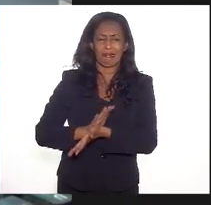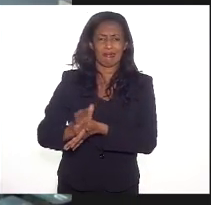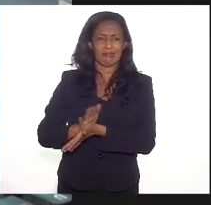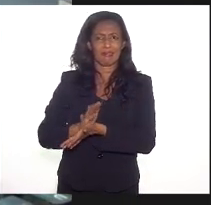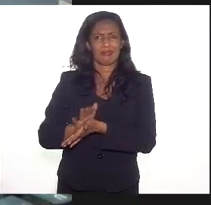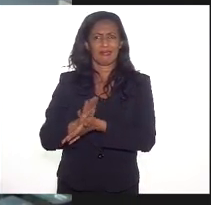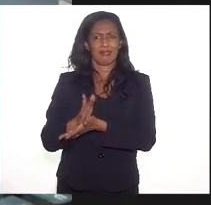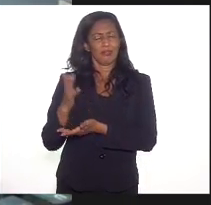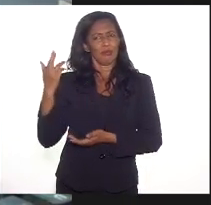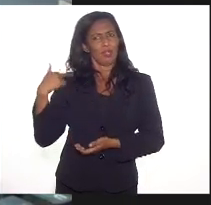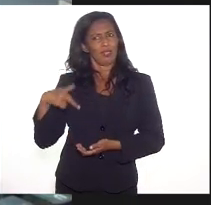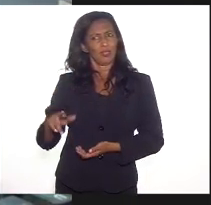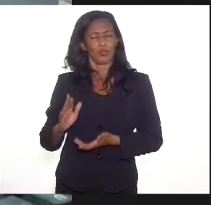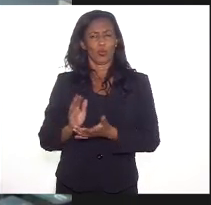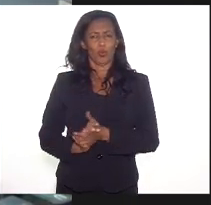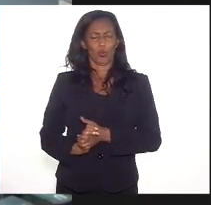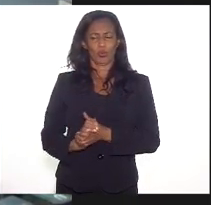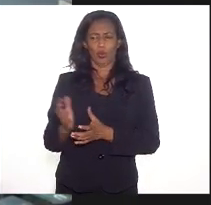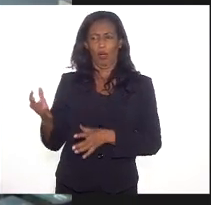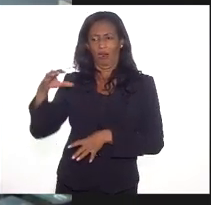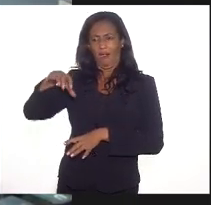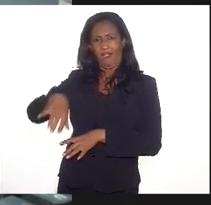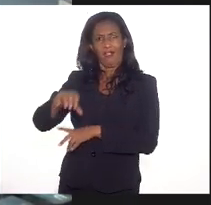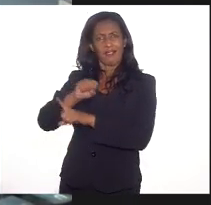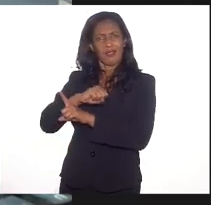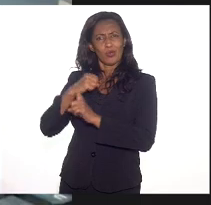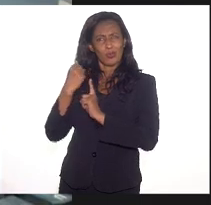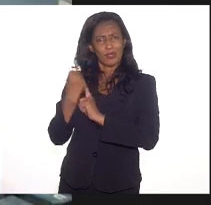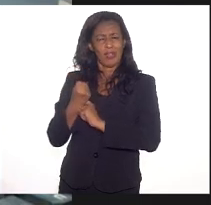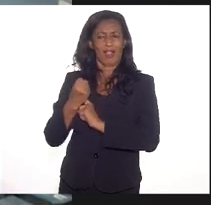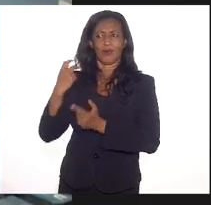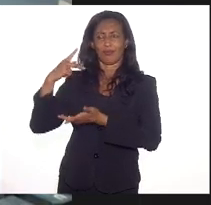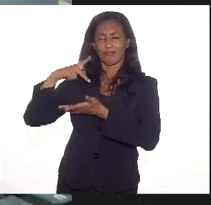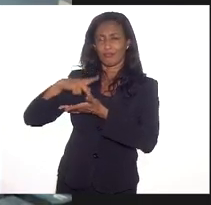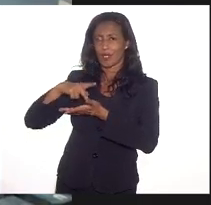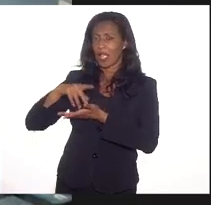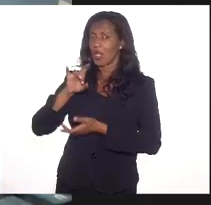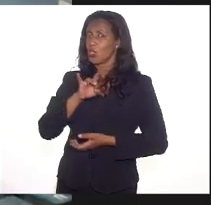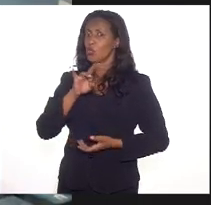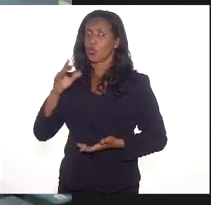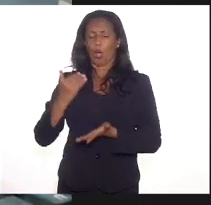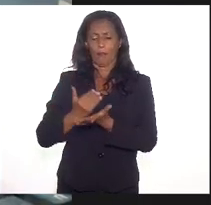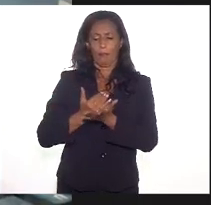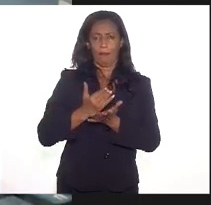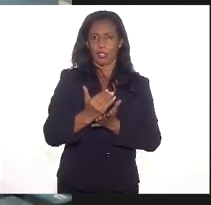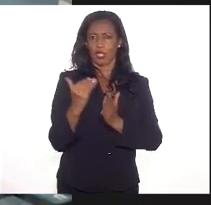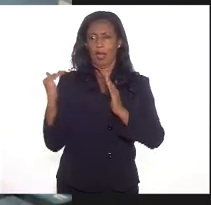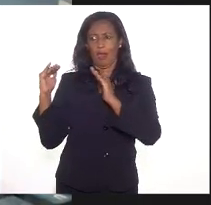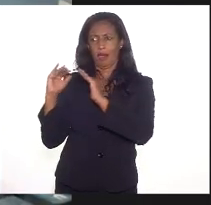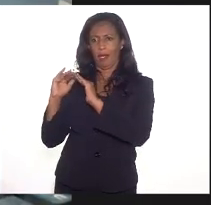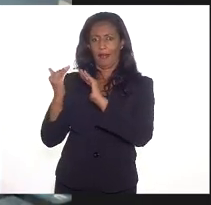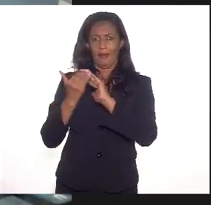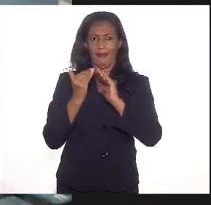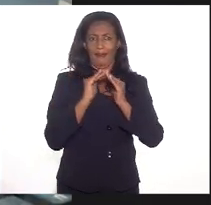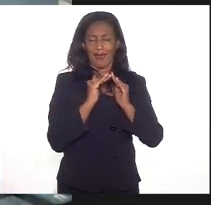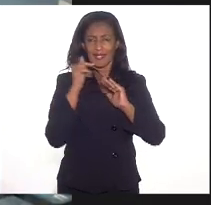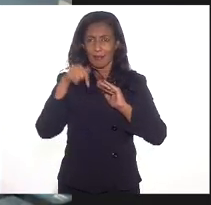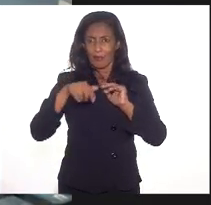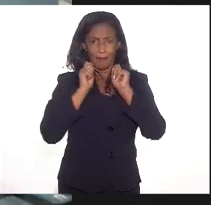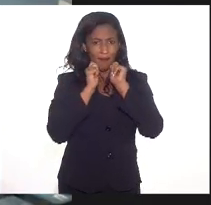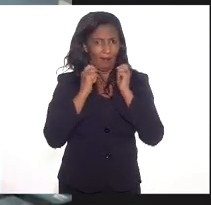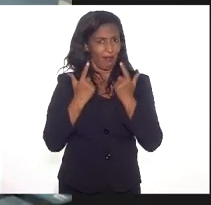debate na sociedade colocado de maneira concreta, e não só a partir das casas legislativas, mas a